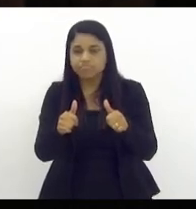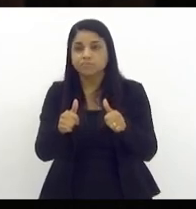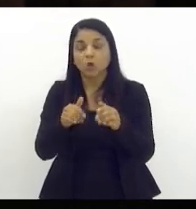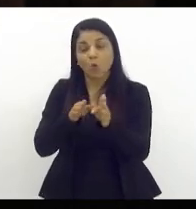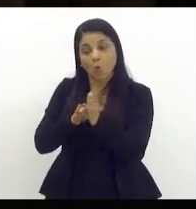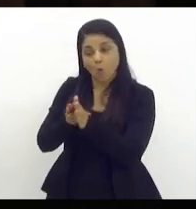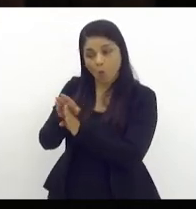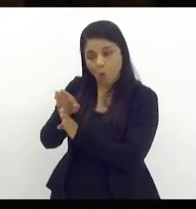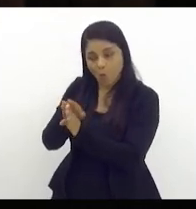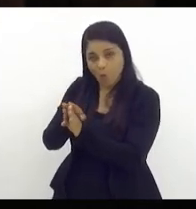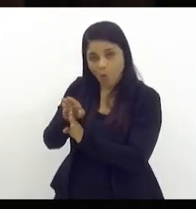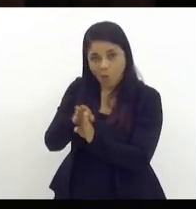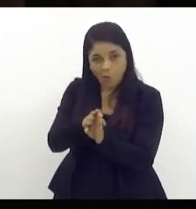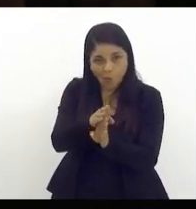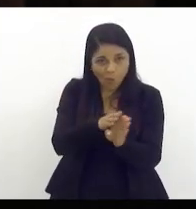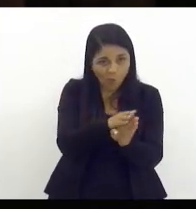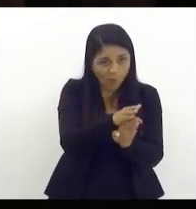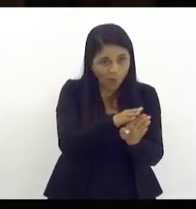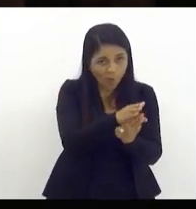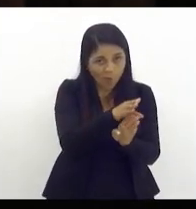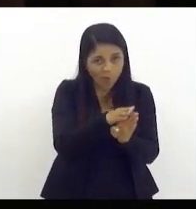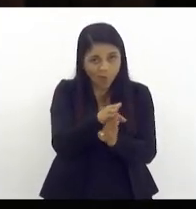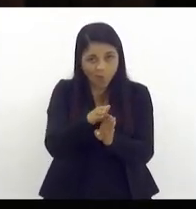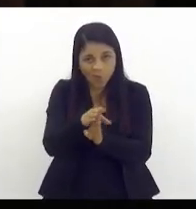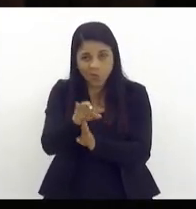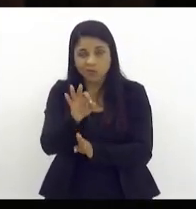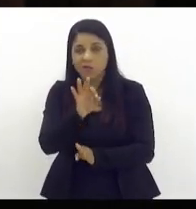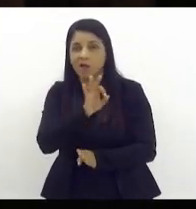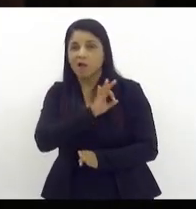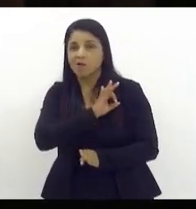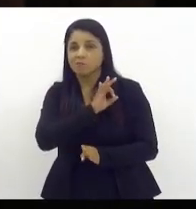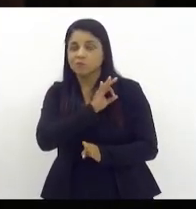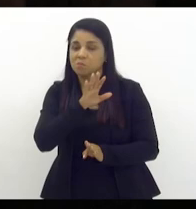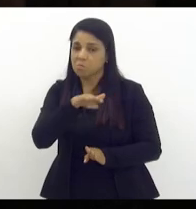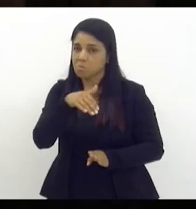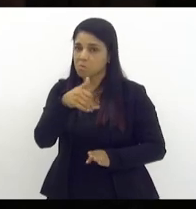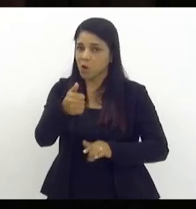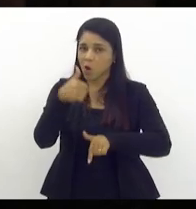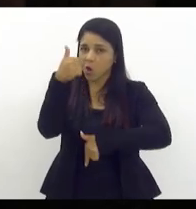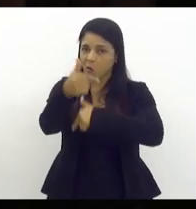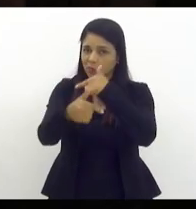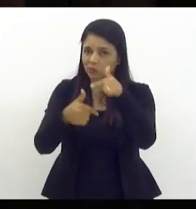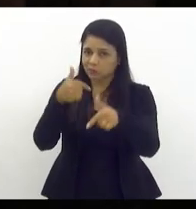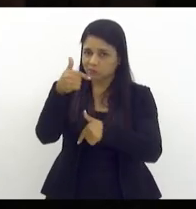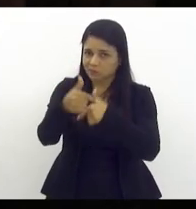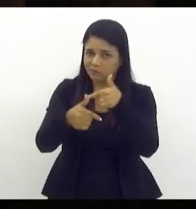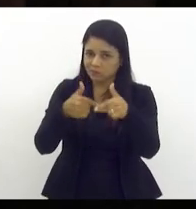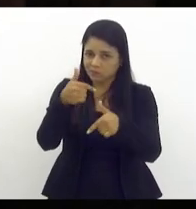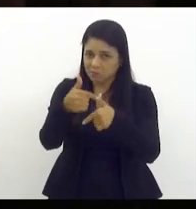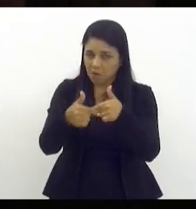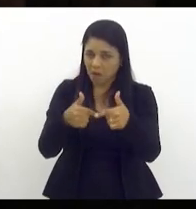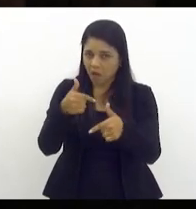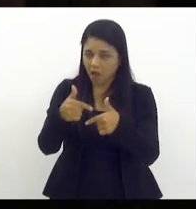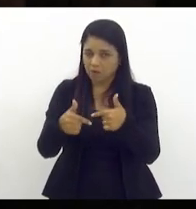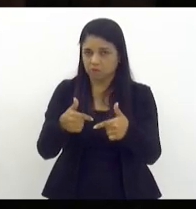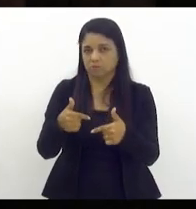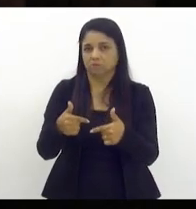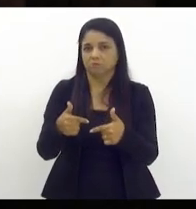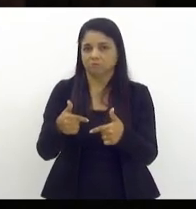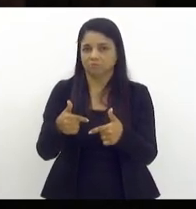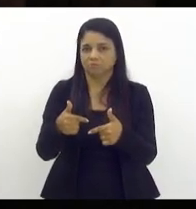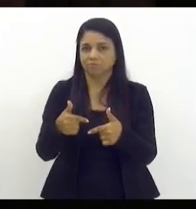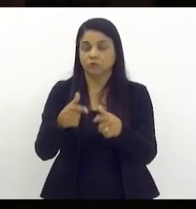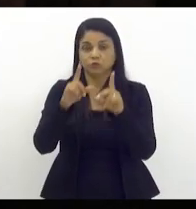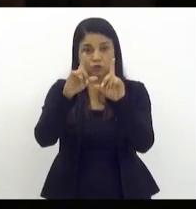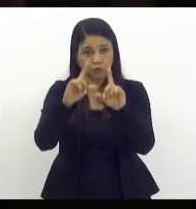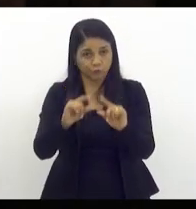reorientar os seus comandados para aumentar a eficiência dessas operações,